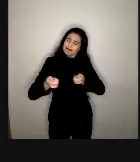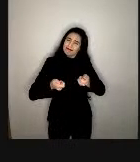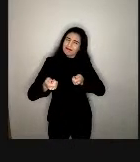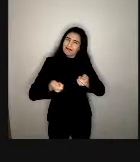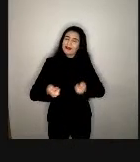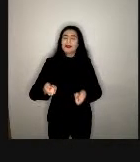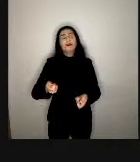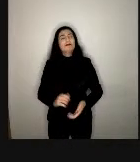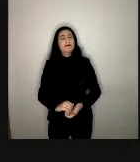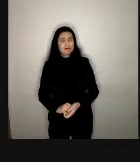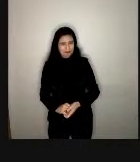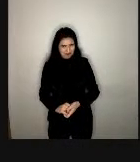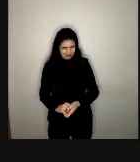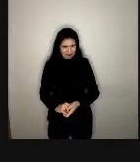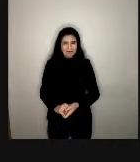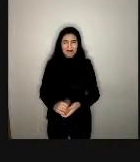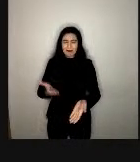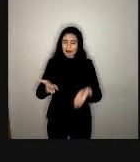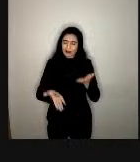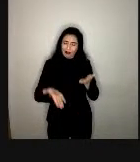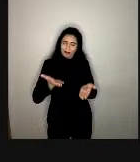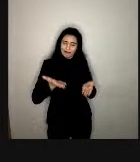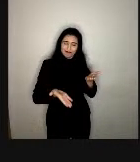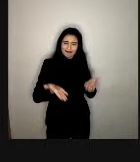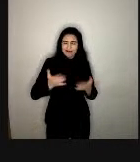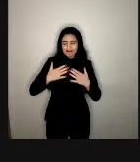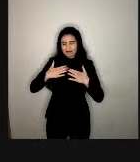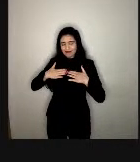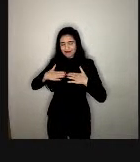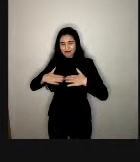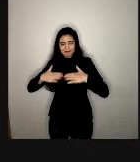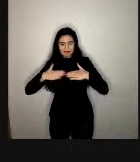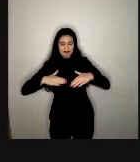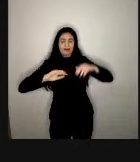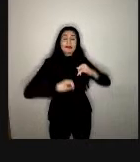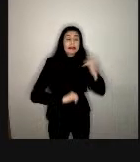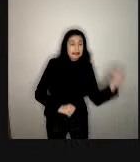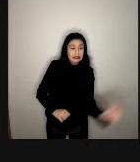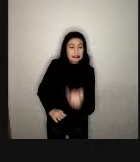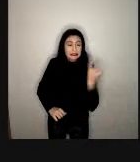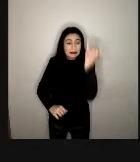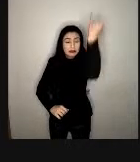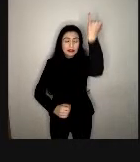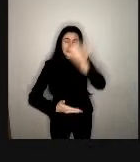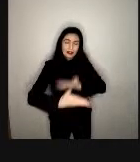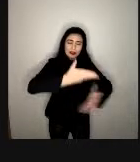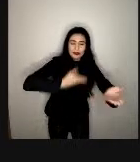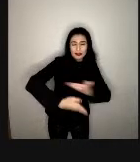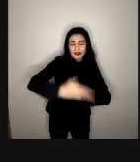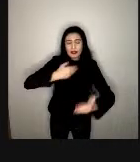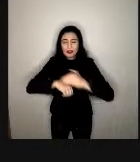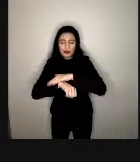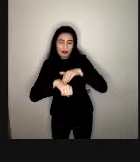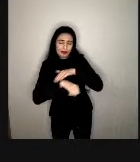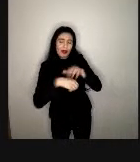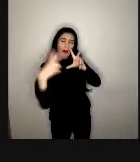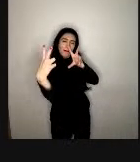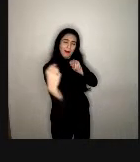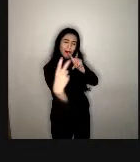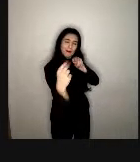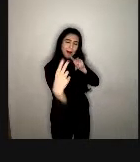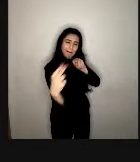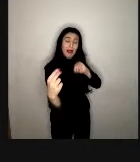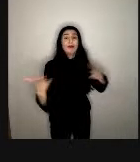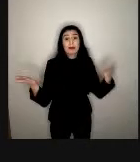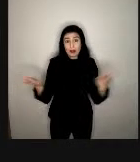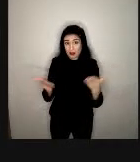Uma coisa importante que eu queria destacar aqui é a questão do diálogo, né? Como a gente está fazendo agora a